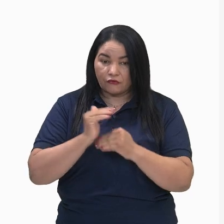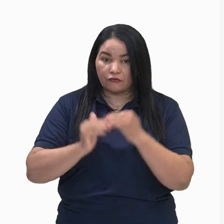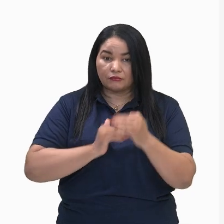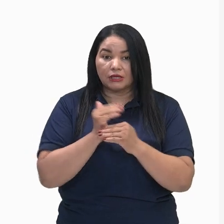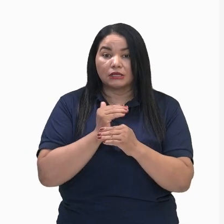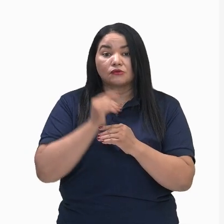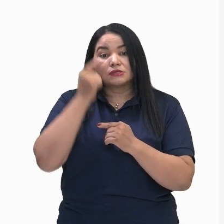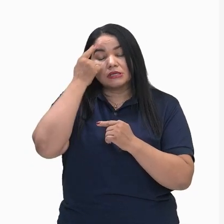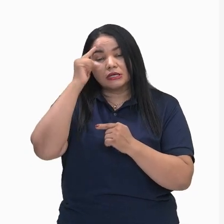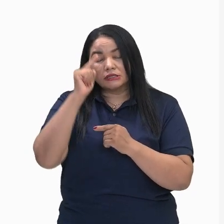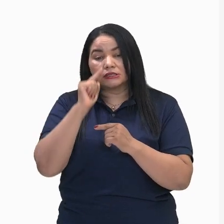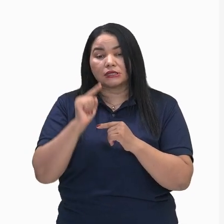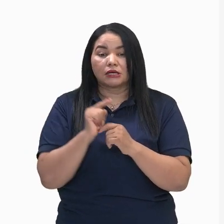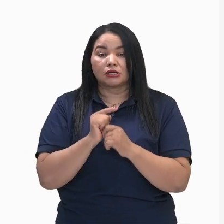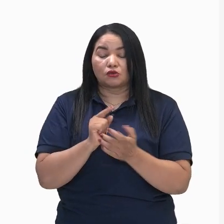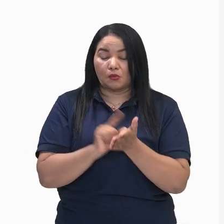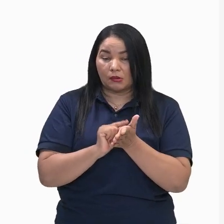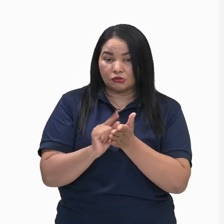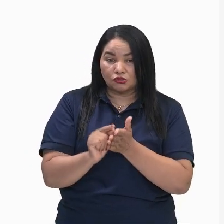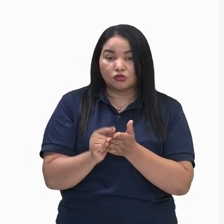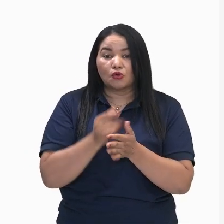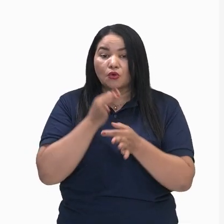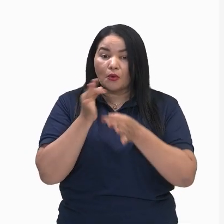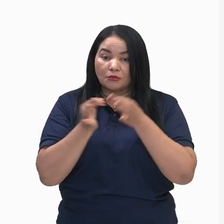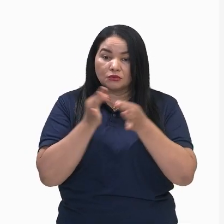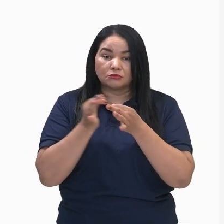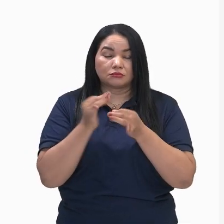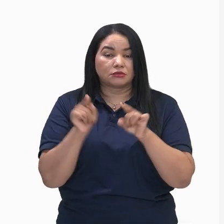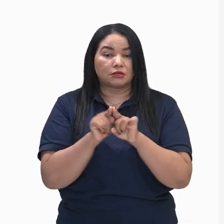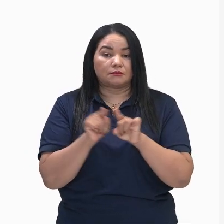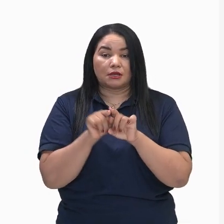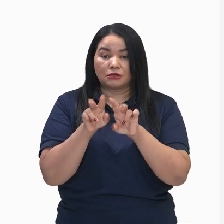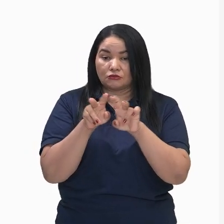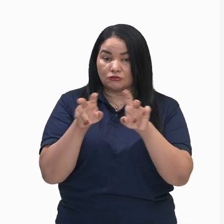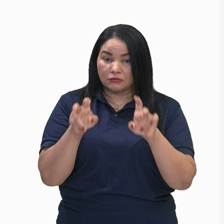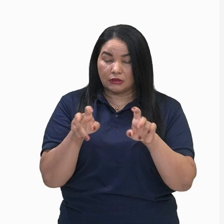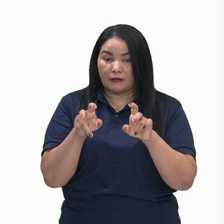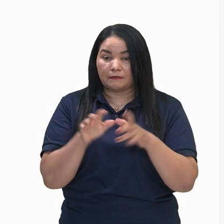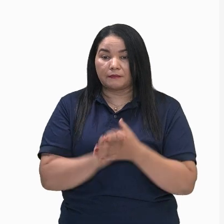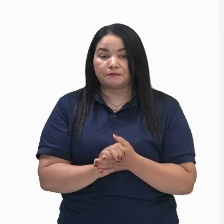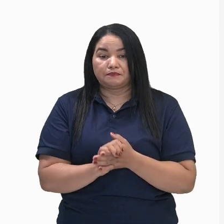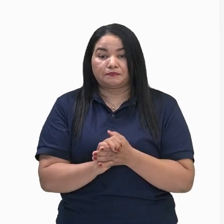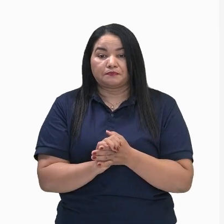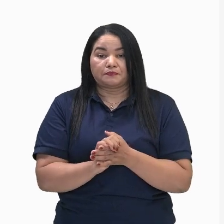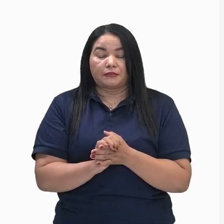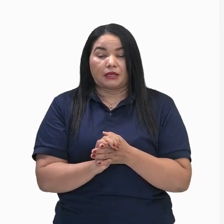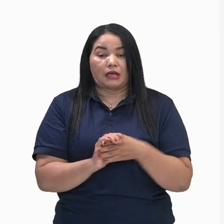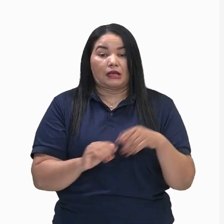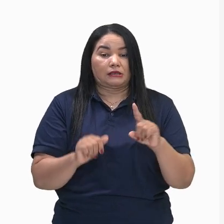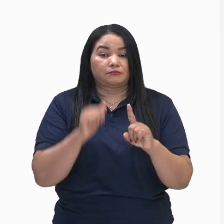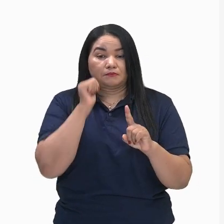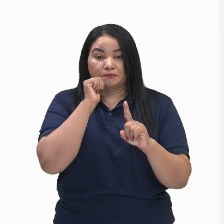ideias de um artigo de opinião sobre o feminicídio da colunista Marta de